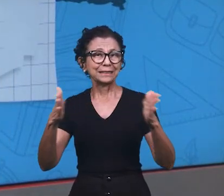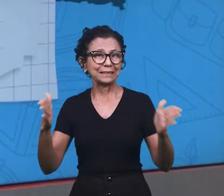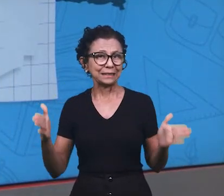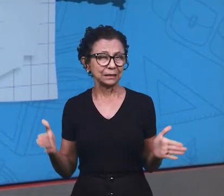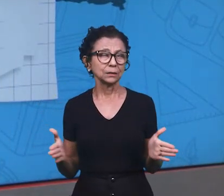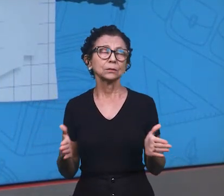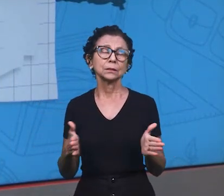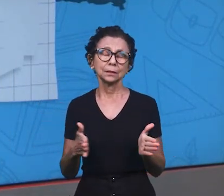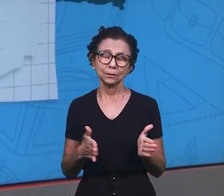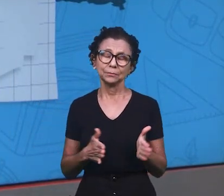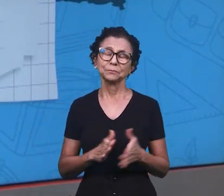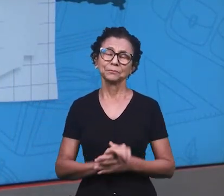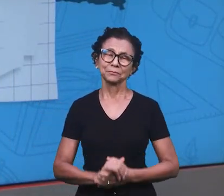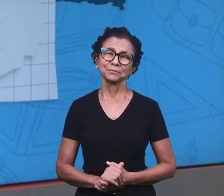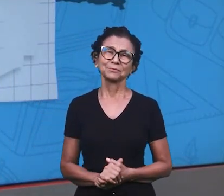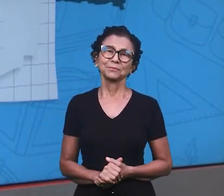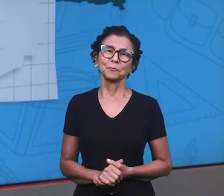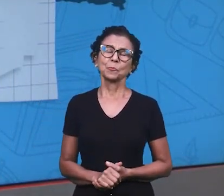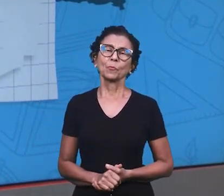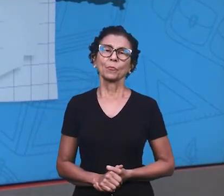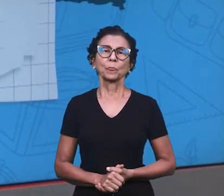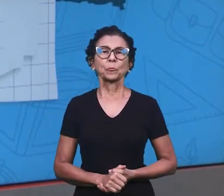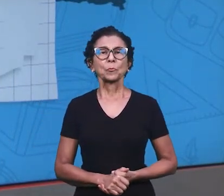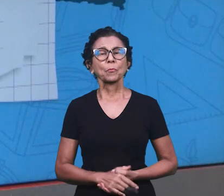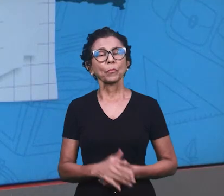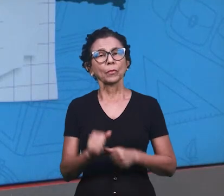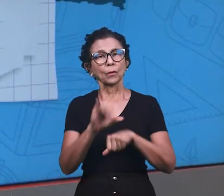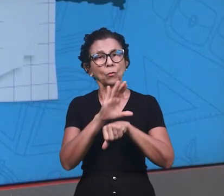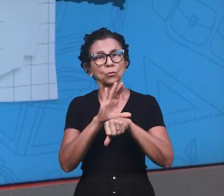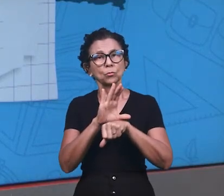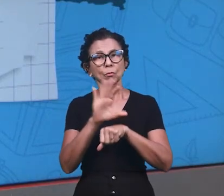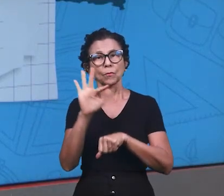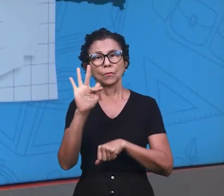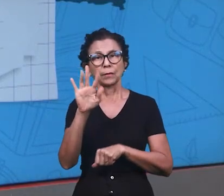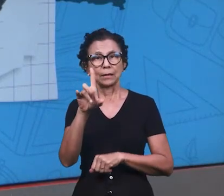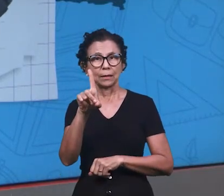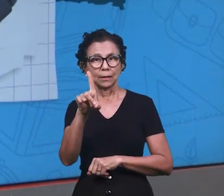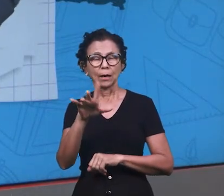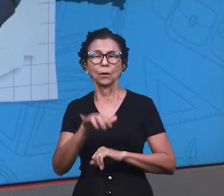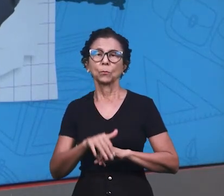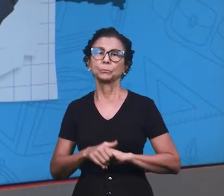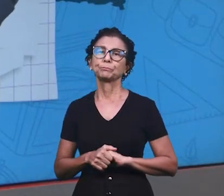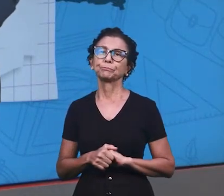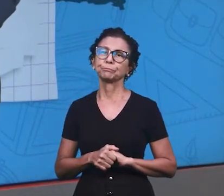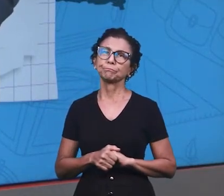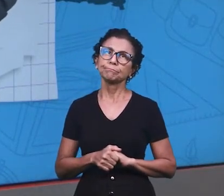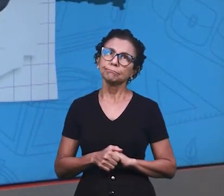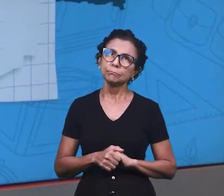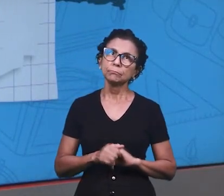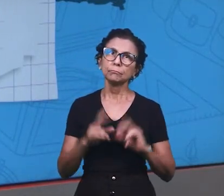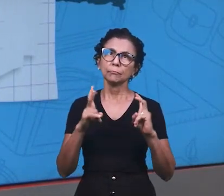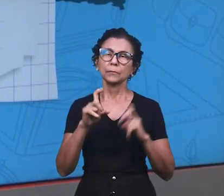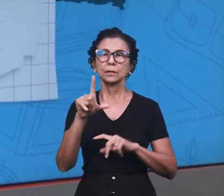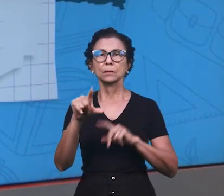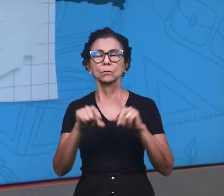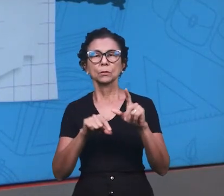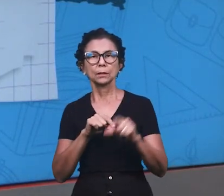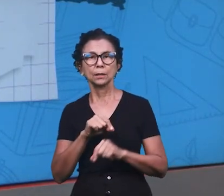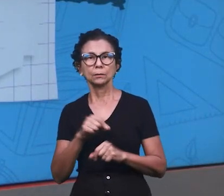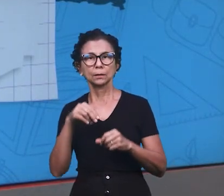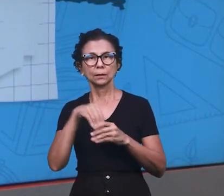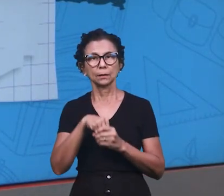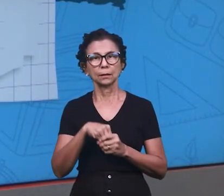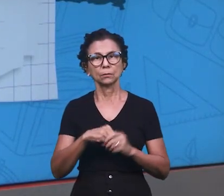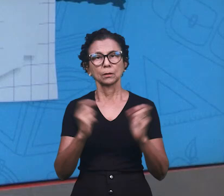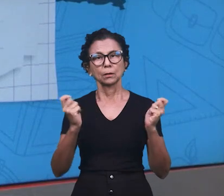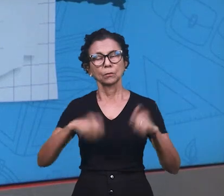a introdução. Quando ele tem aqui a questão da Constituição Federal, foi o repertório escolhido, vai estar lá na competência 2, né?